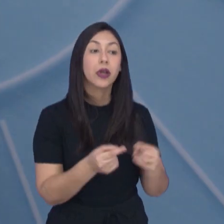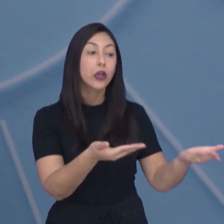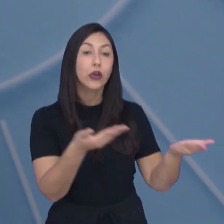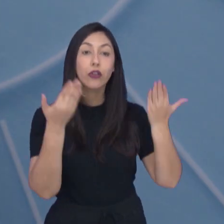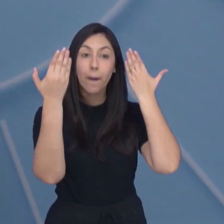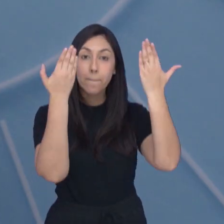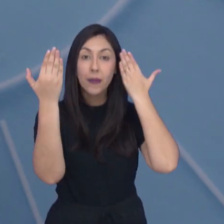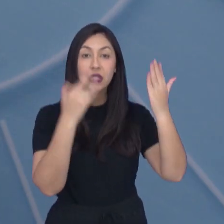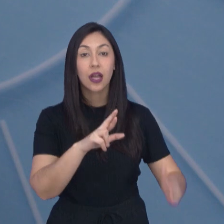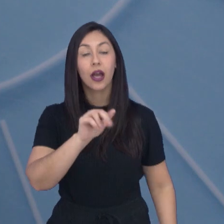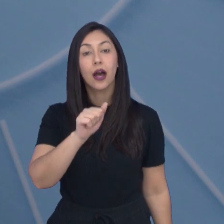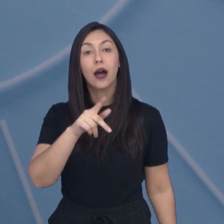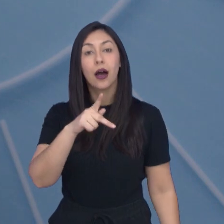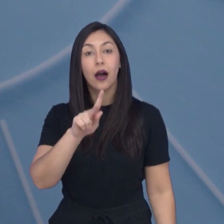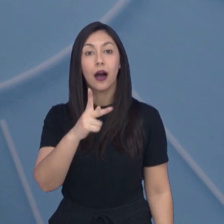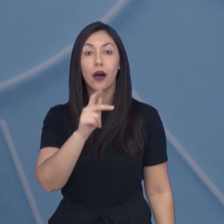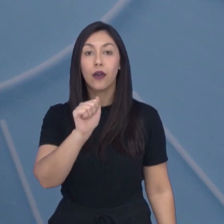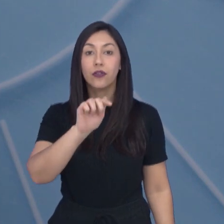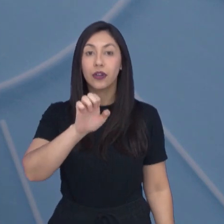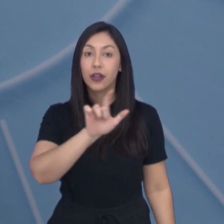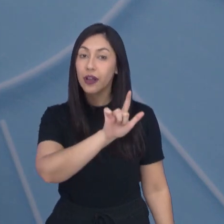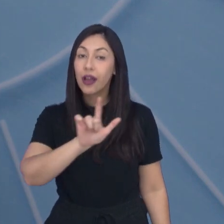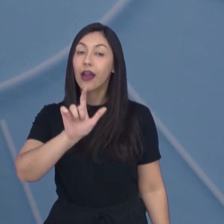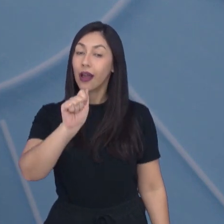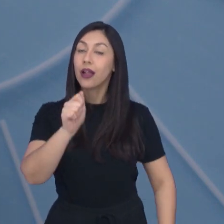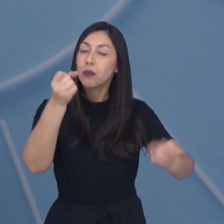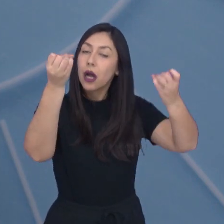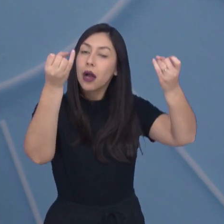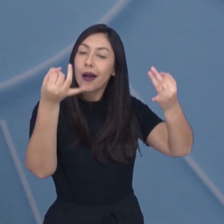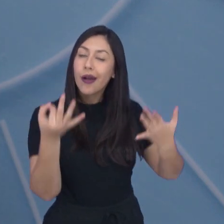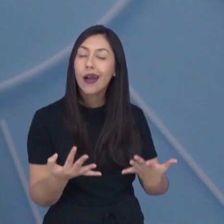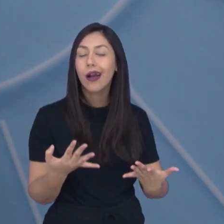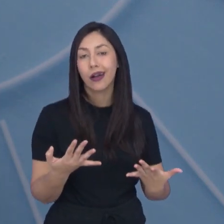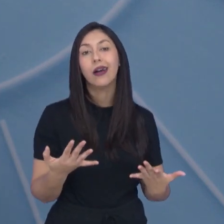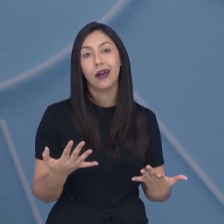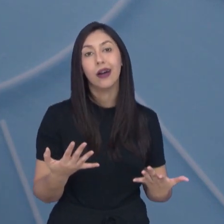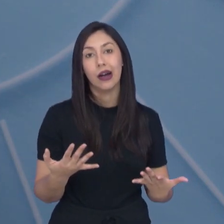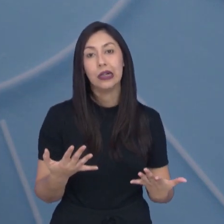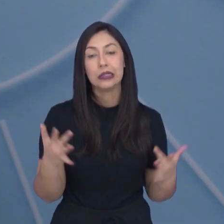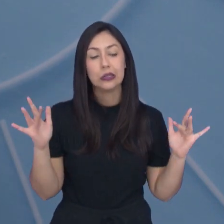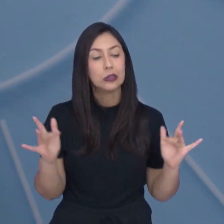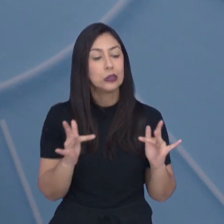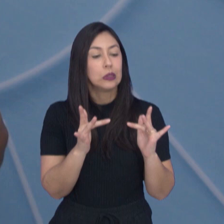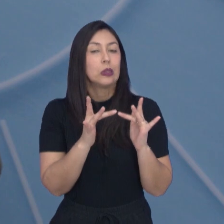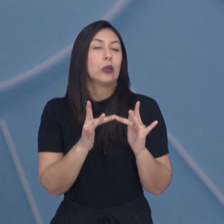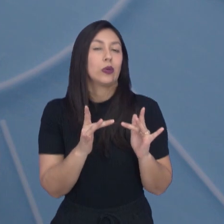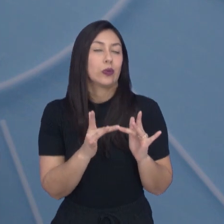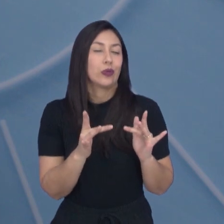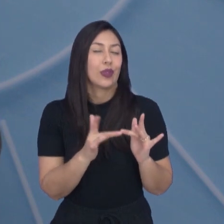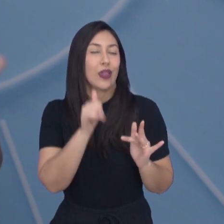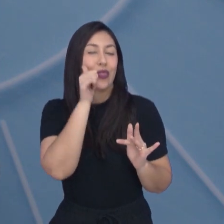psicóloga Rafaela Di Martini para falar também, né, sobre a importância desse vínculo entre mãe e